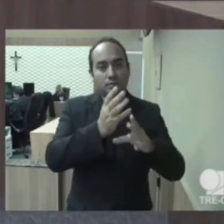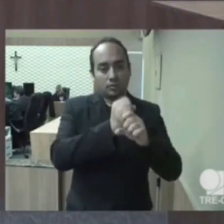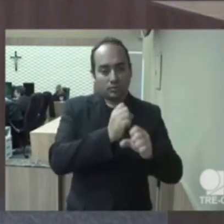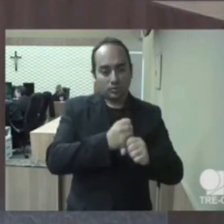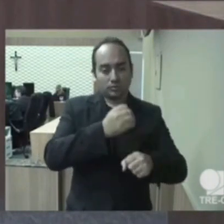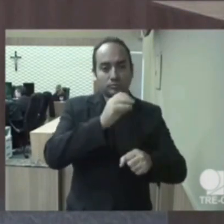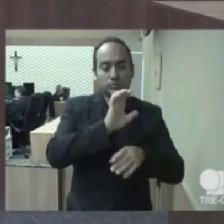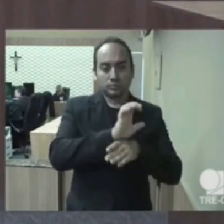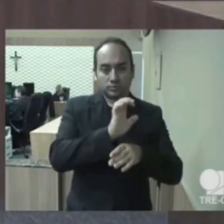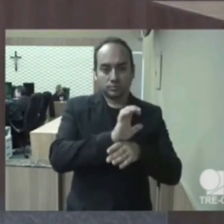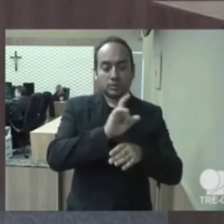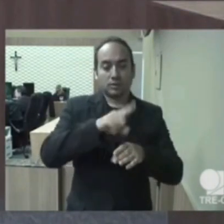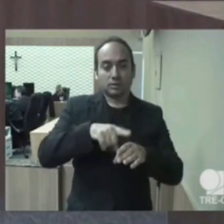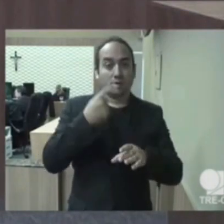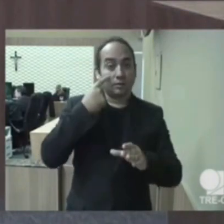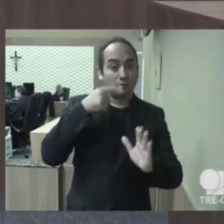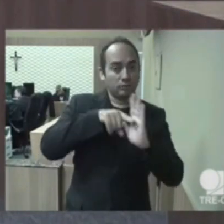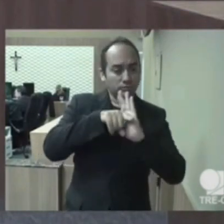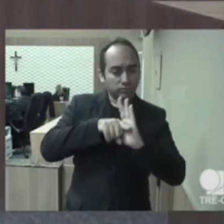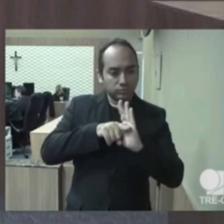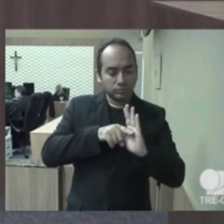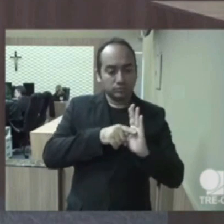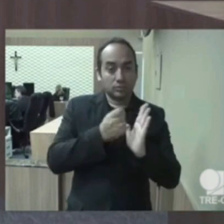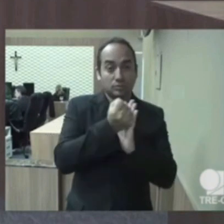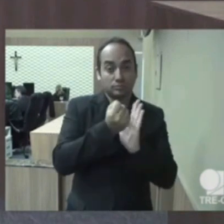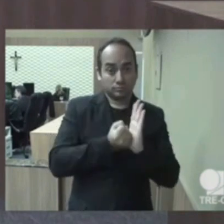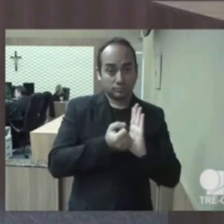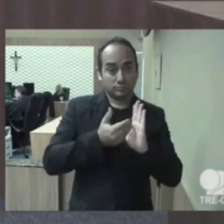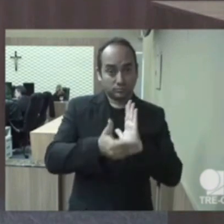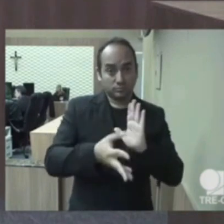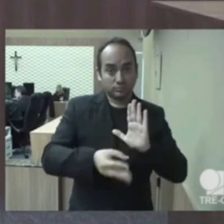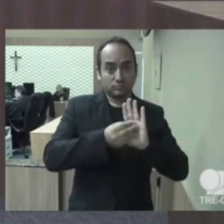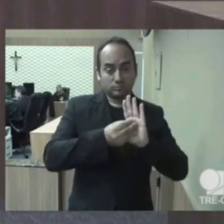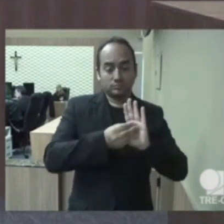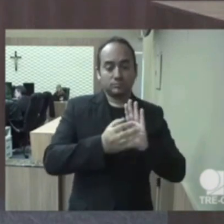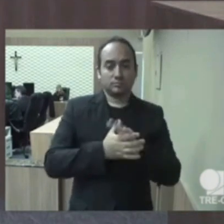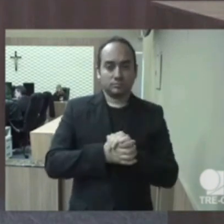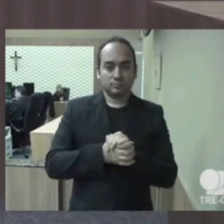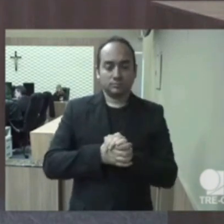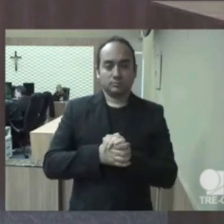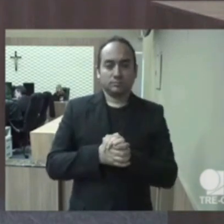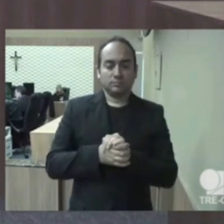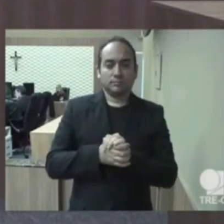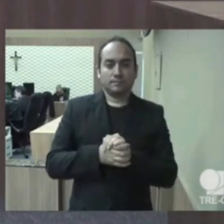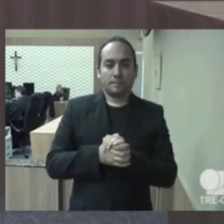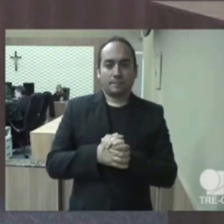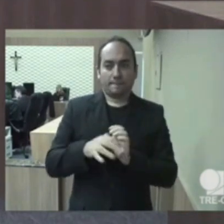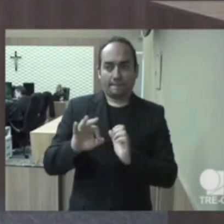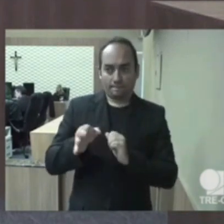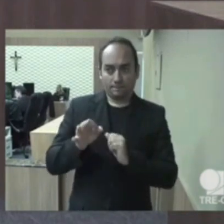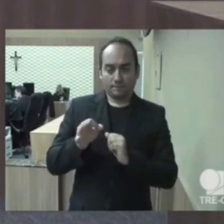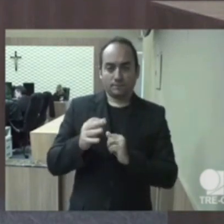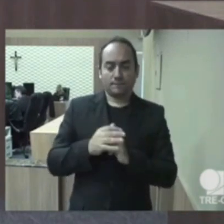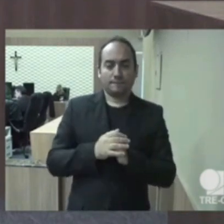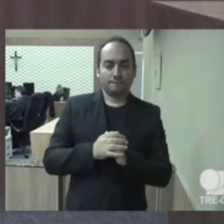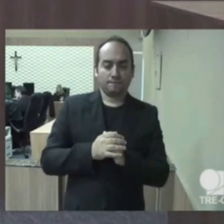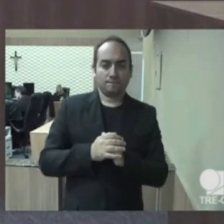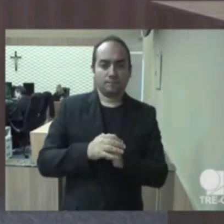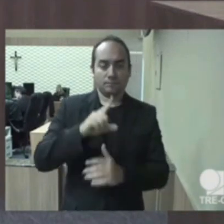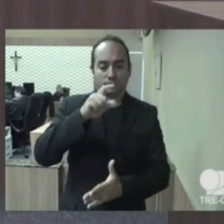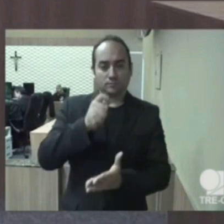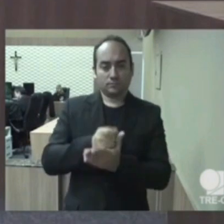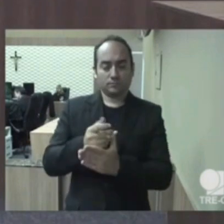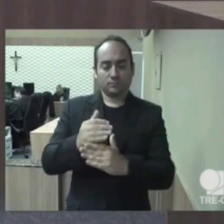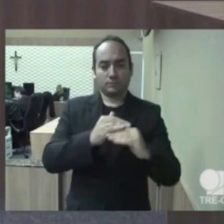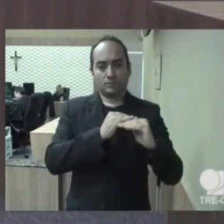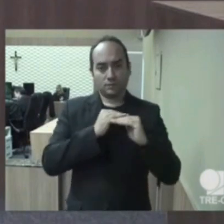para apuração de eventuais irregularidades a partir da documentação contida dos autos. É aquele, não é isso?